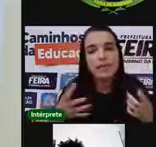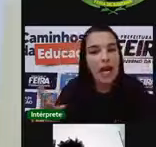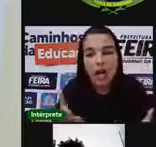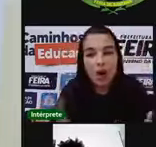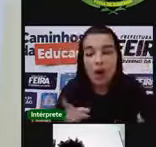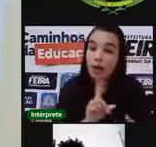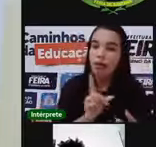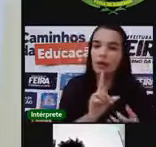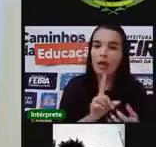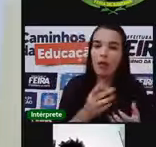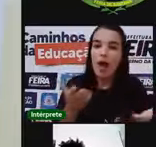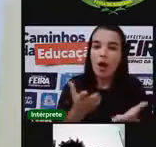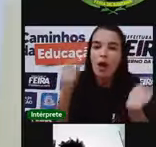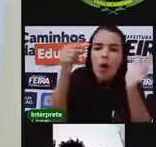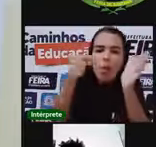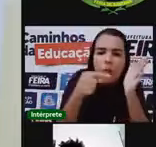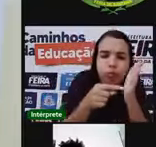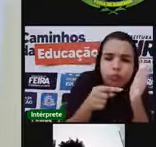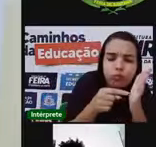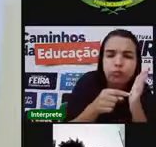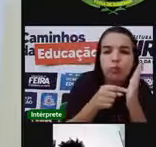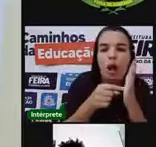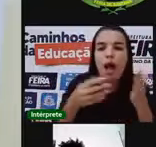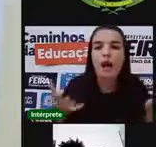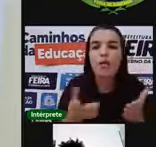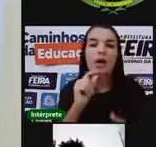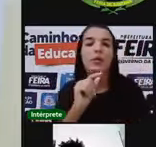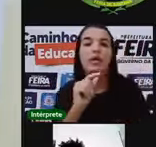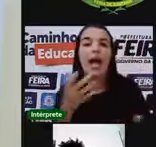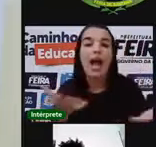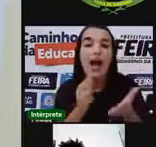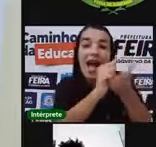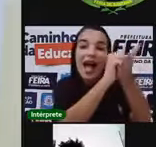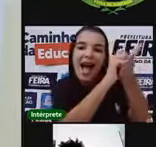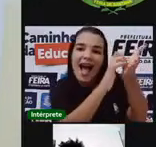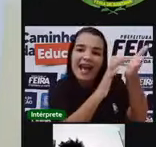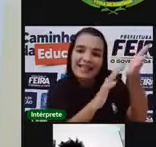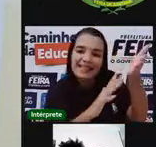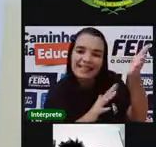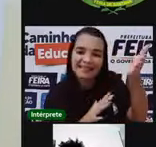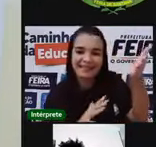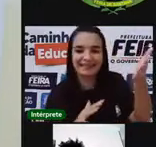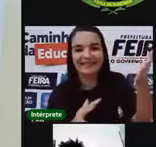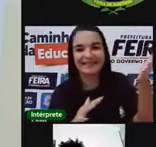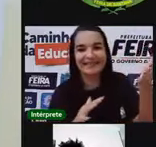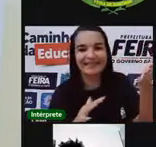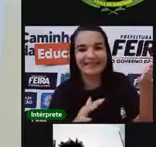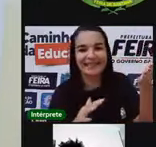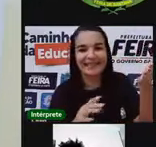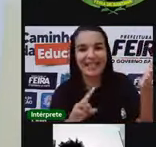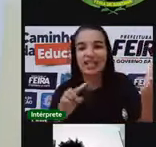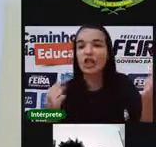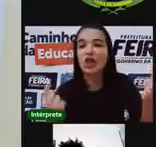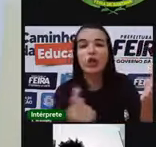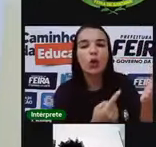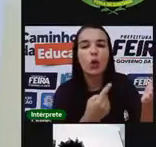O nosso foco é dizer que as nossas atividades, essa de hoje e todas as outras,